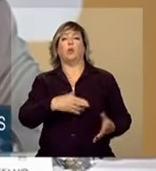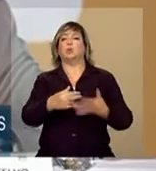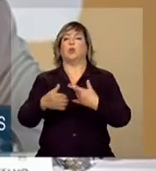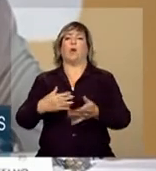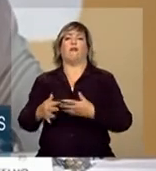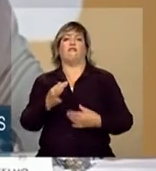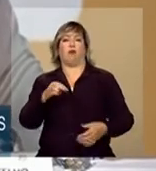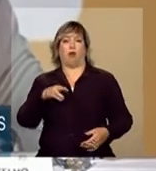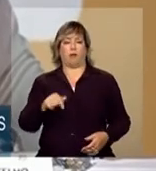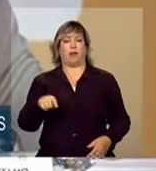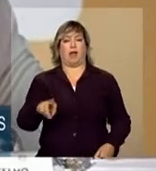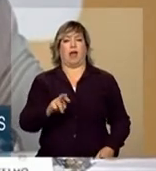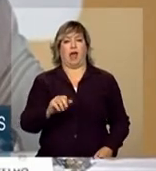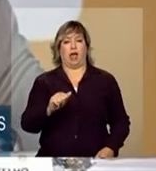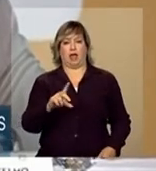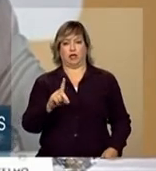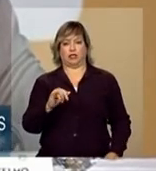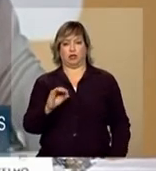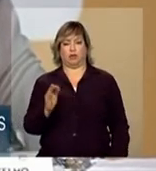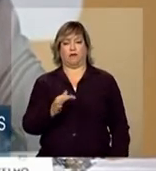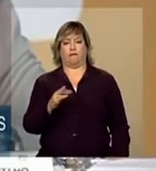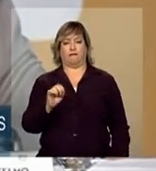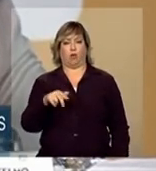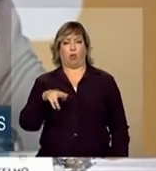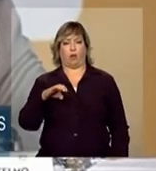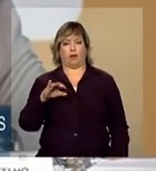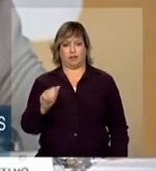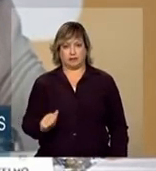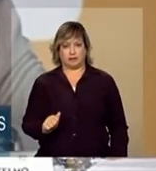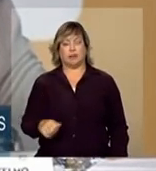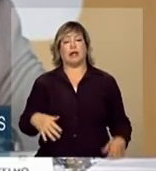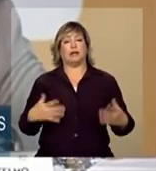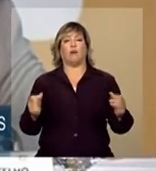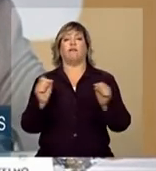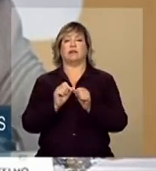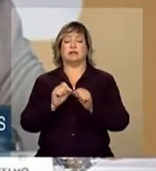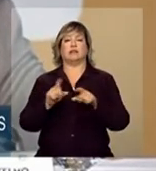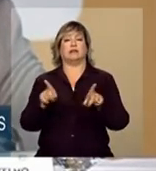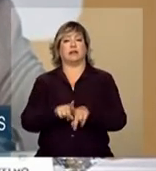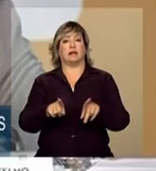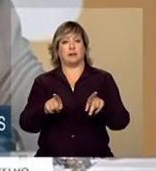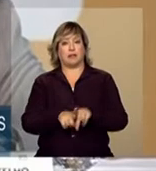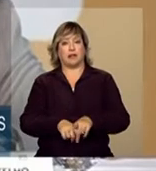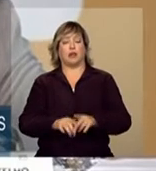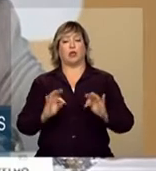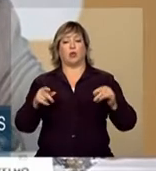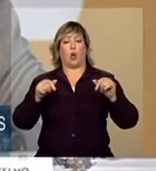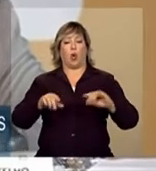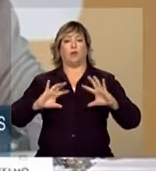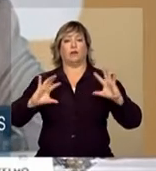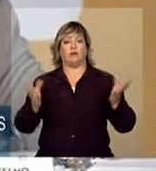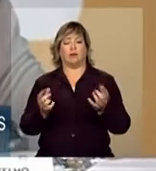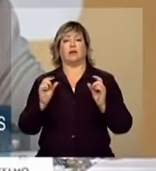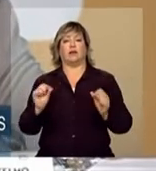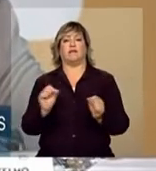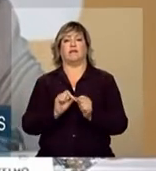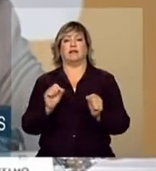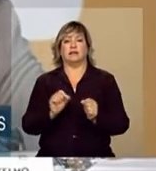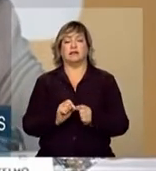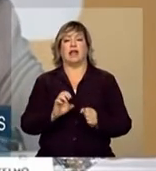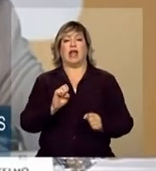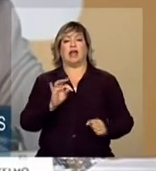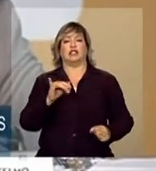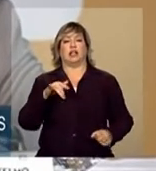radiofrequência. Então, fizemos também, durante todo o evento, tivemos presente fazendo trabalho de etiquetagem,